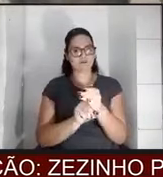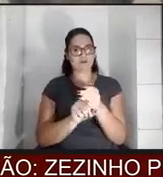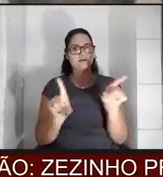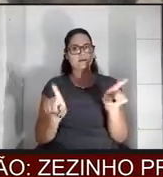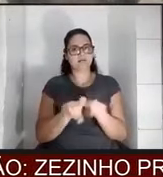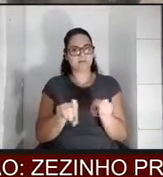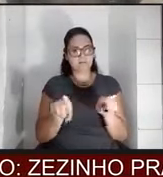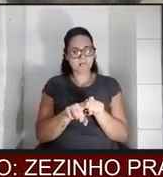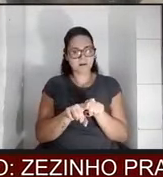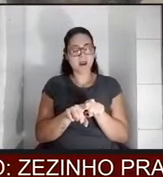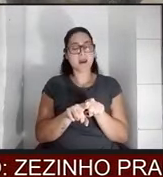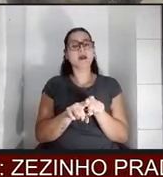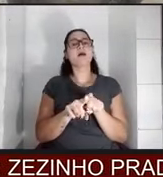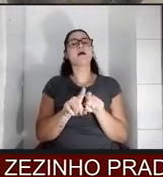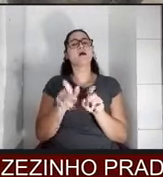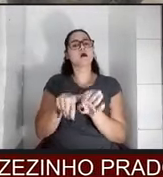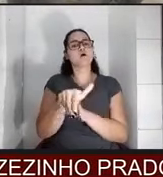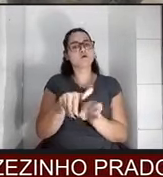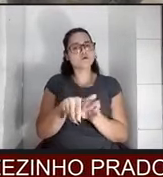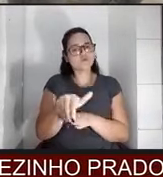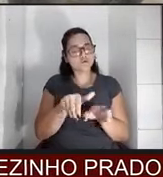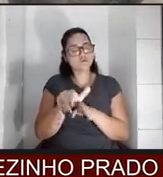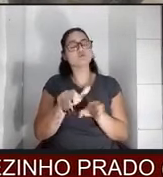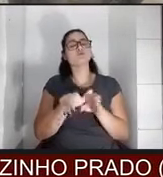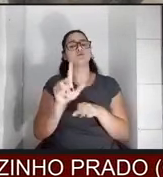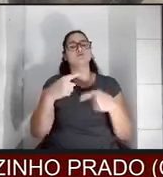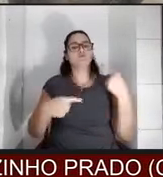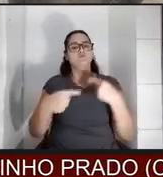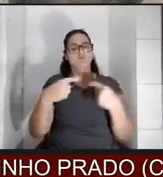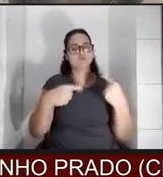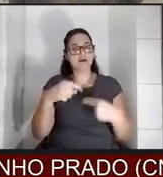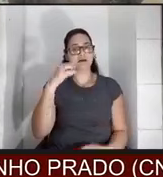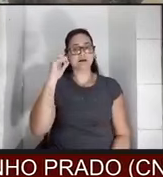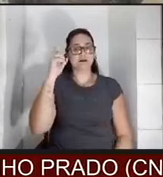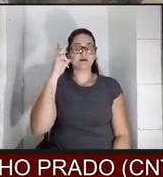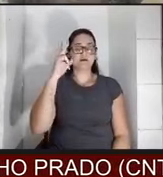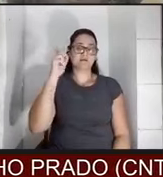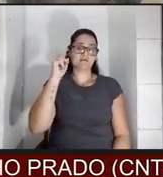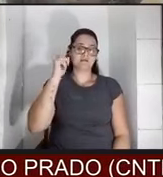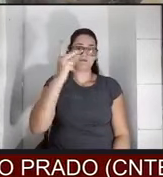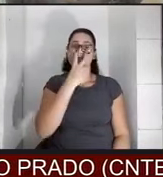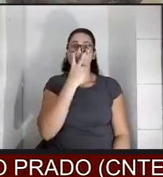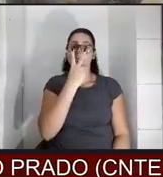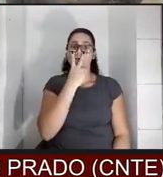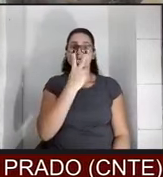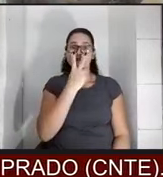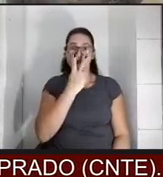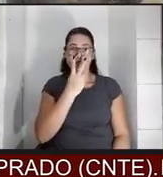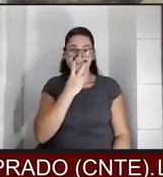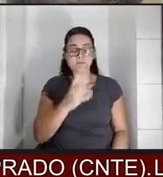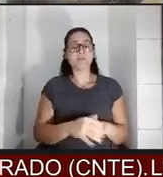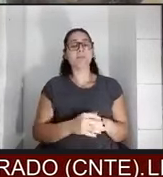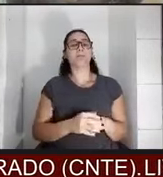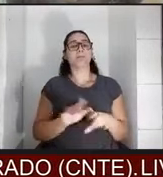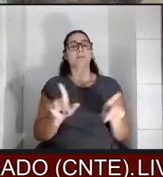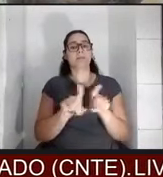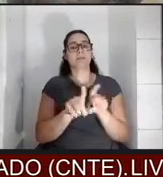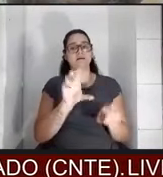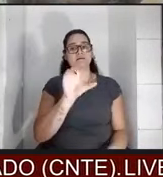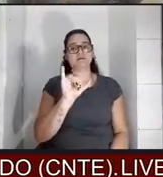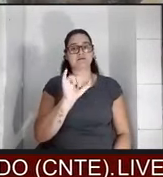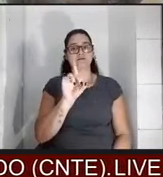consultor político do Sindiupes do Espírito Santo, consultor político do Sindiute do Ceará